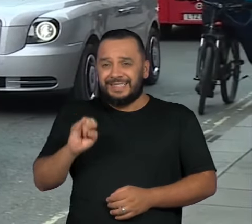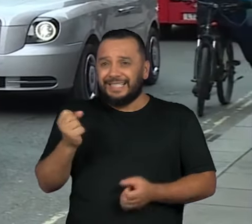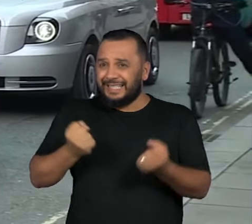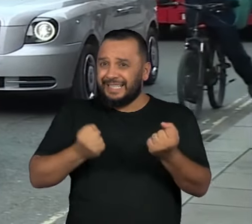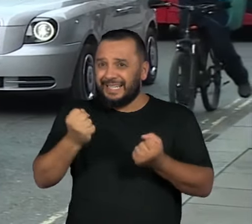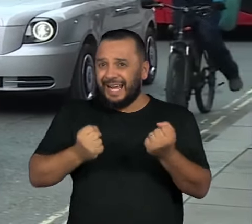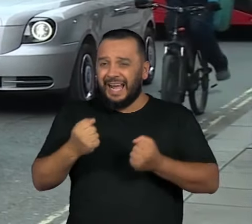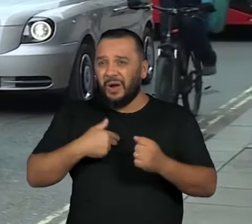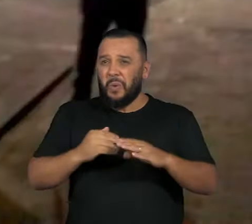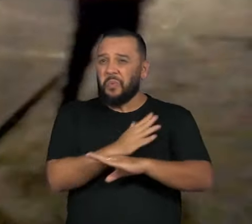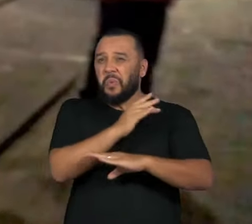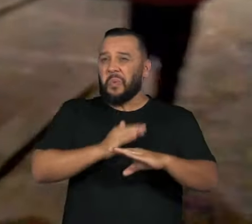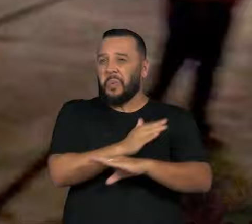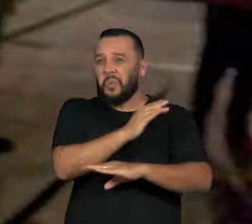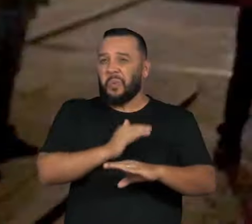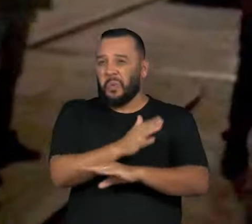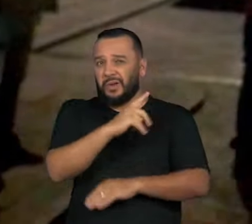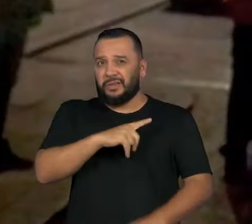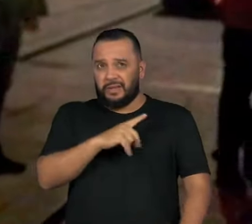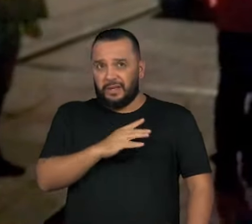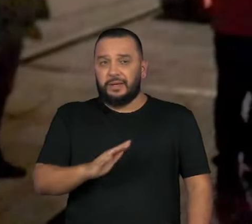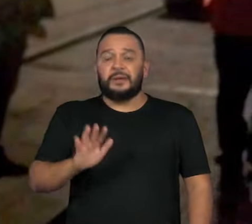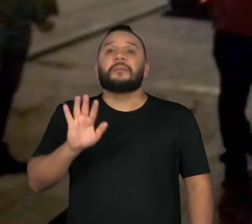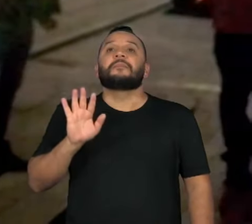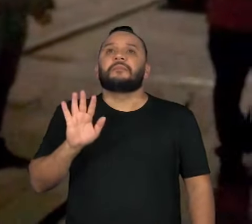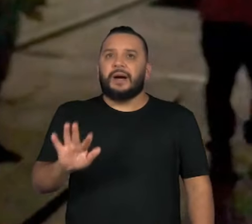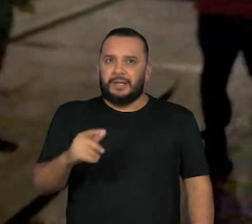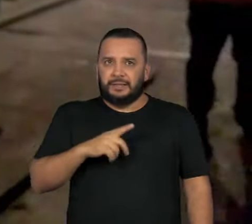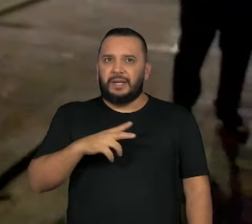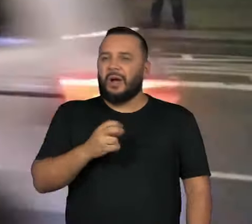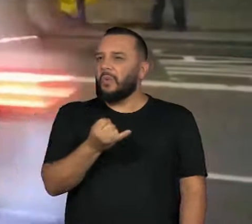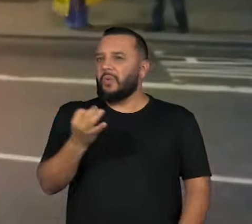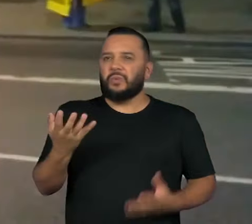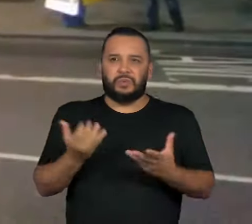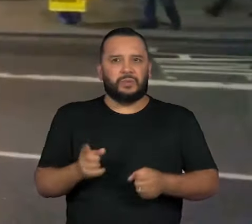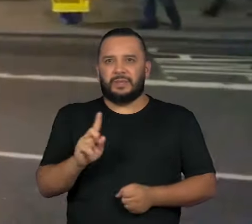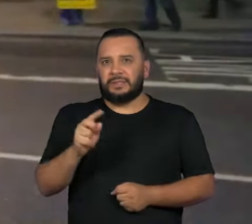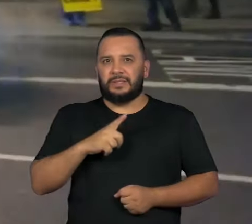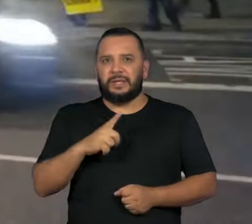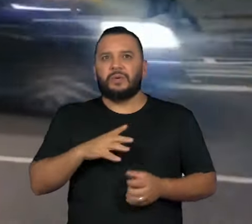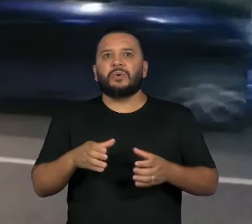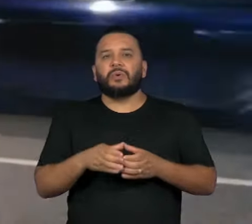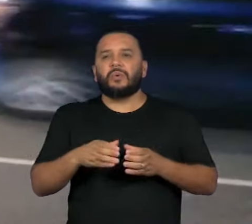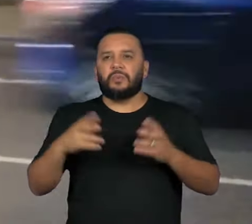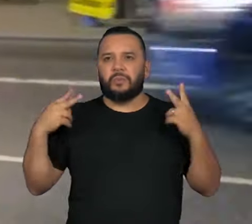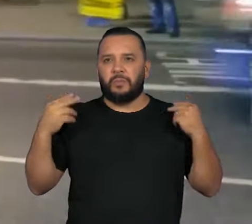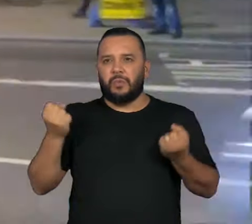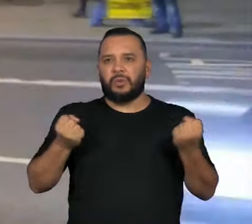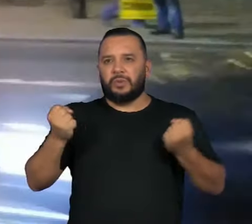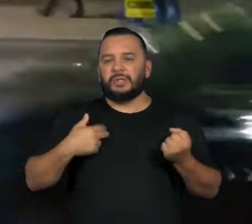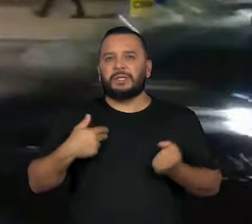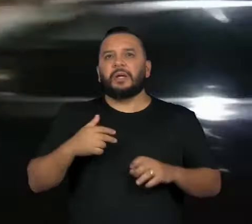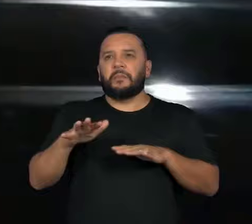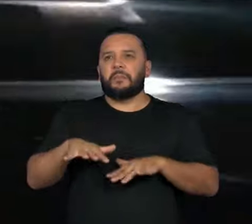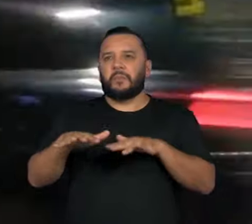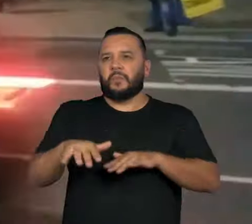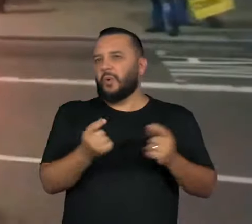certos níveis de emissão. Mesmo assim, enfrenta resistências. Um grupo de motoristas protestou contra a